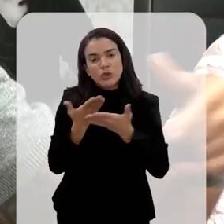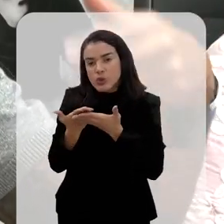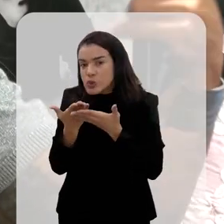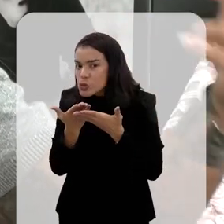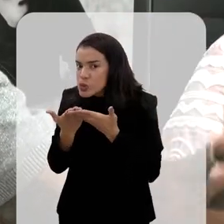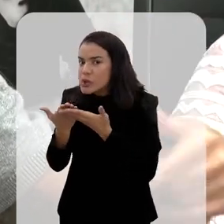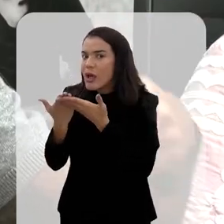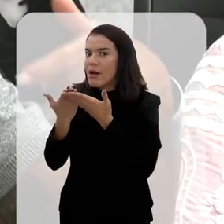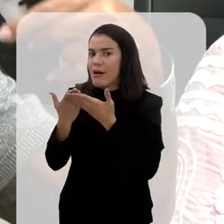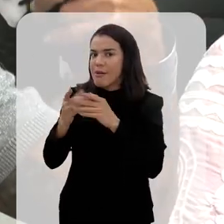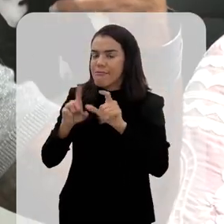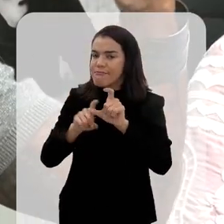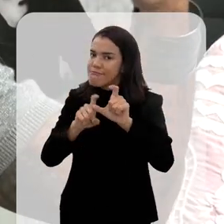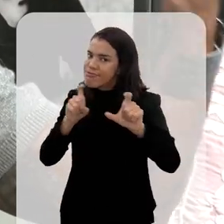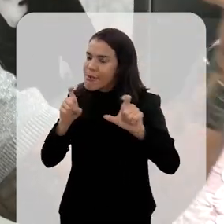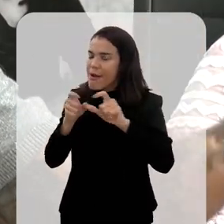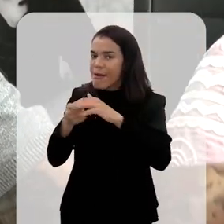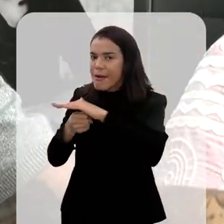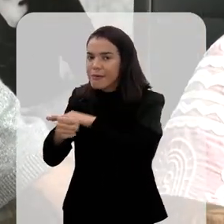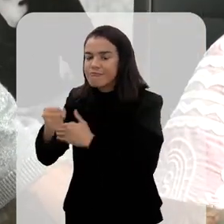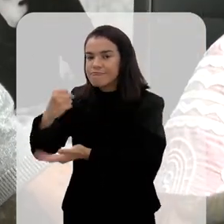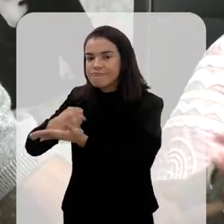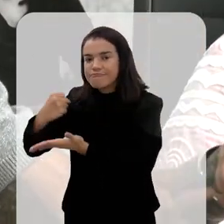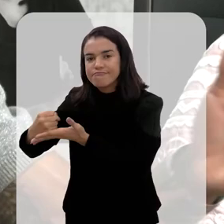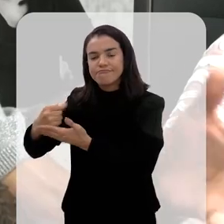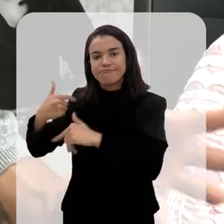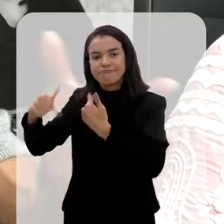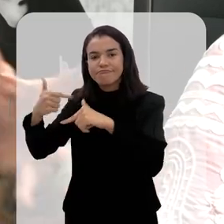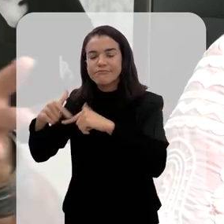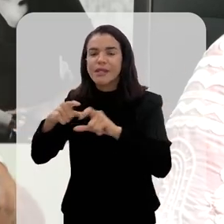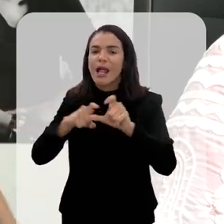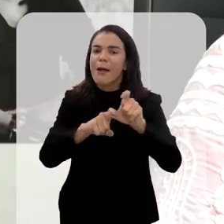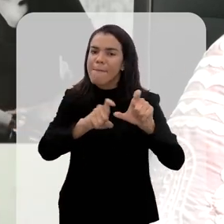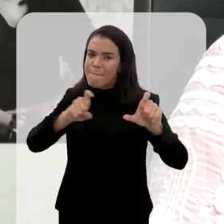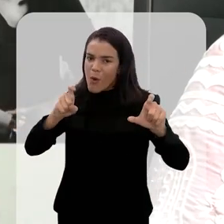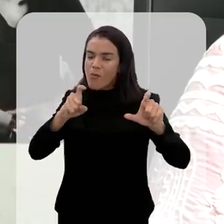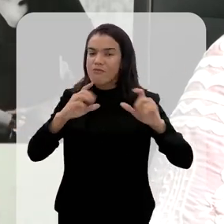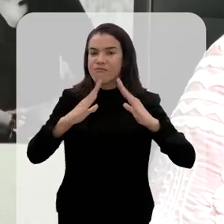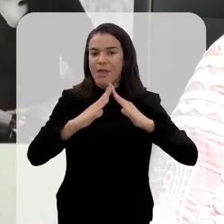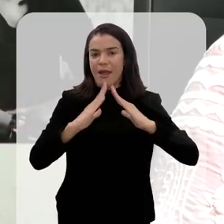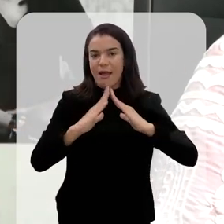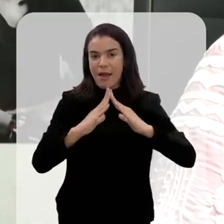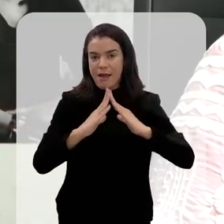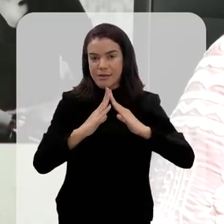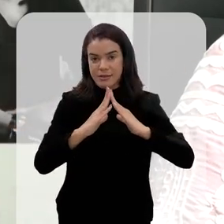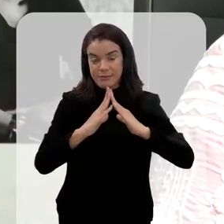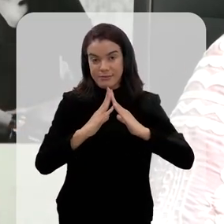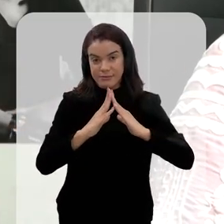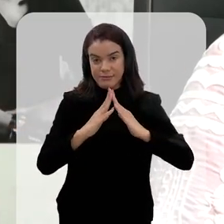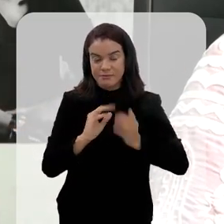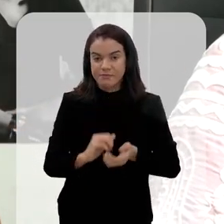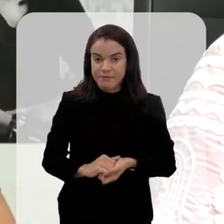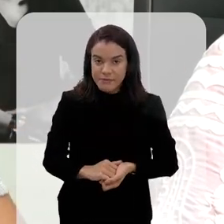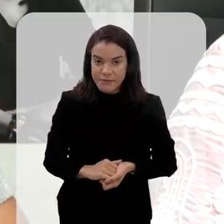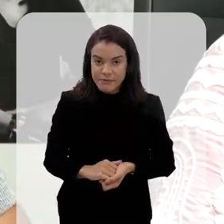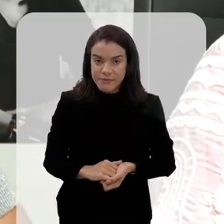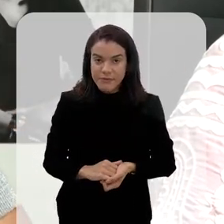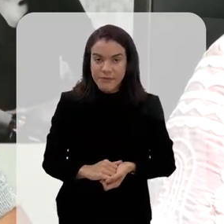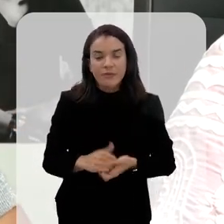a se capacitar e entrar no mercado de trabalho e ela mesma sai daquela casa com recursos